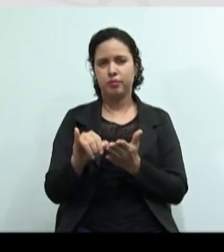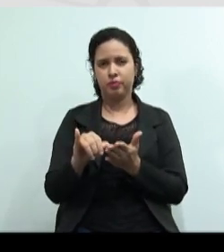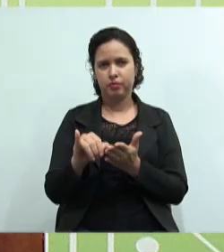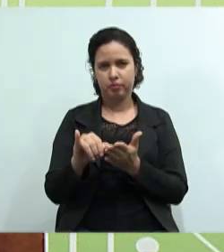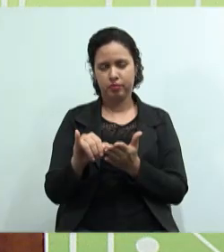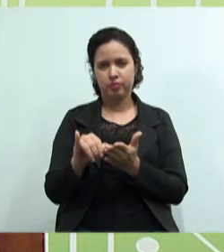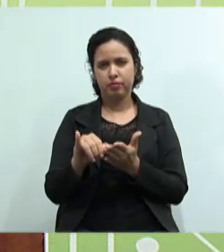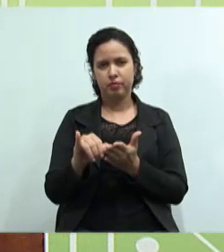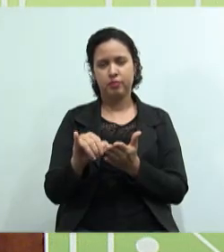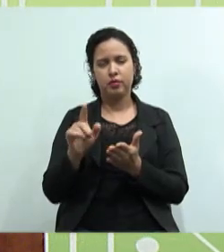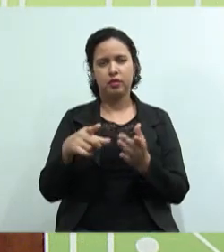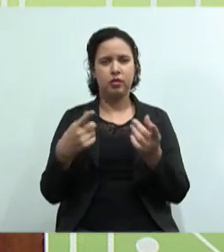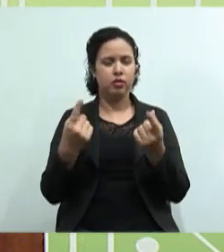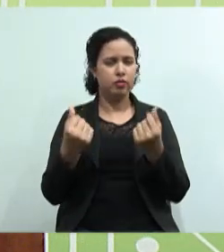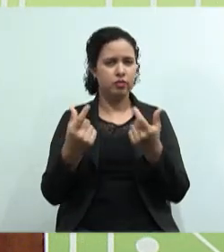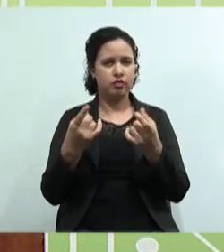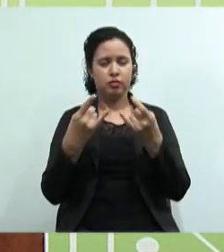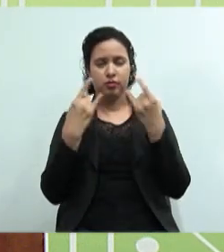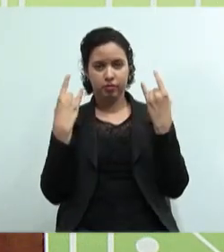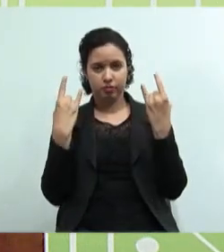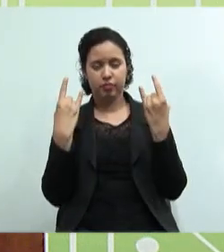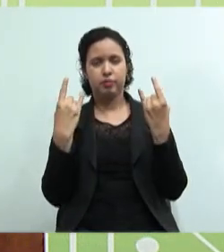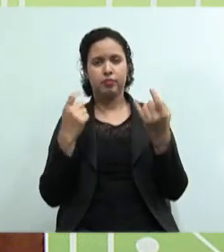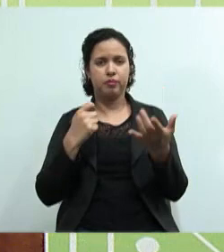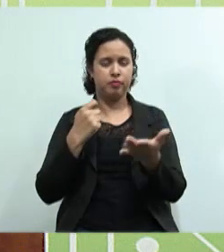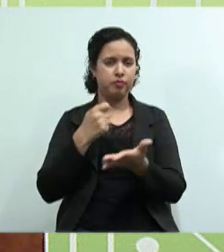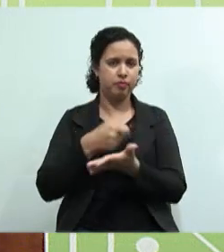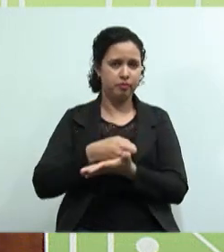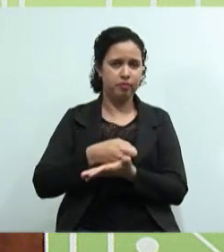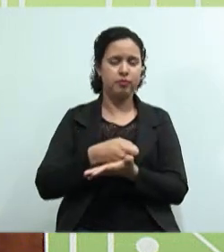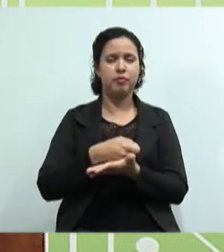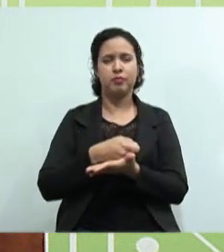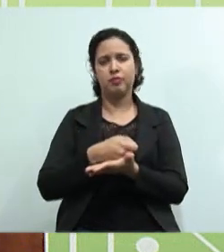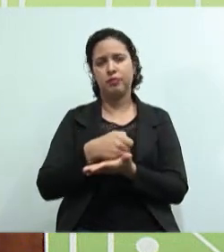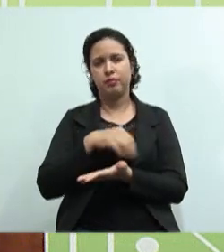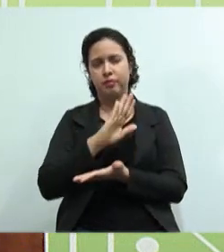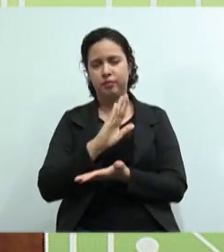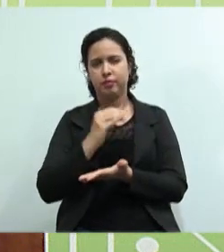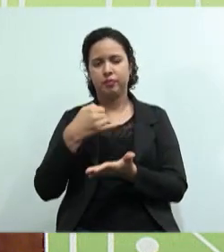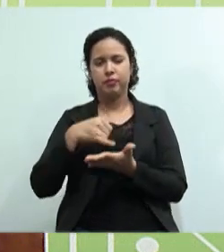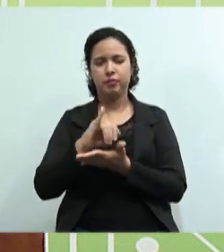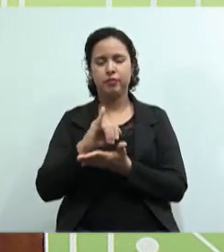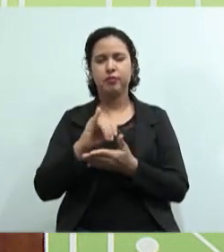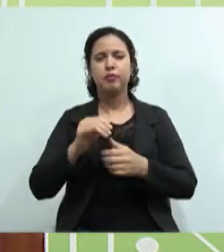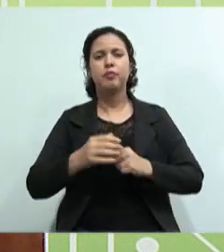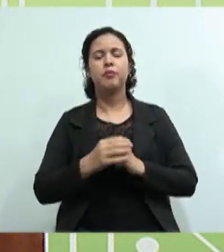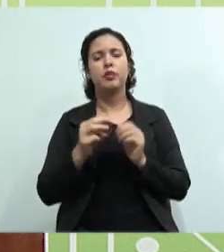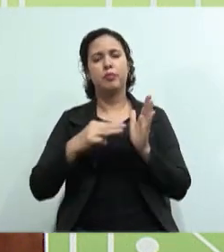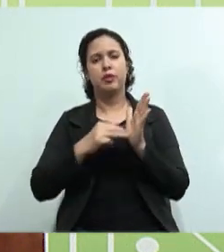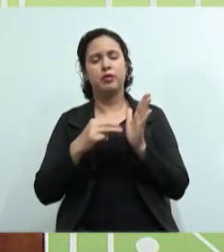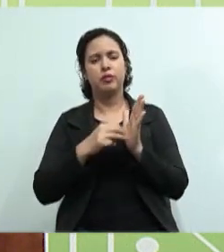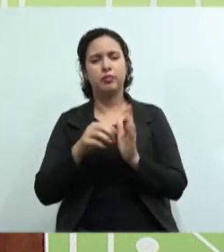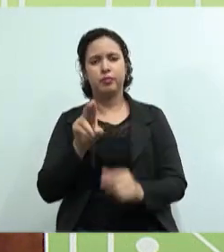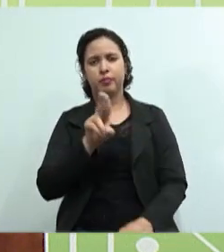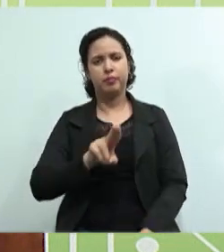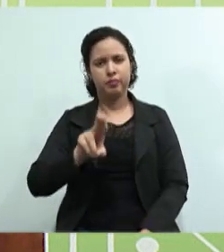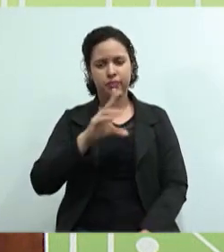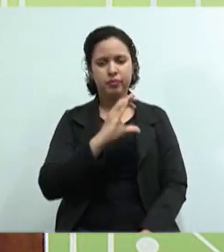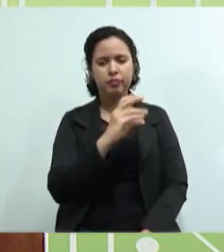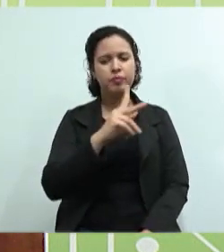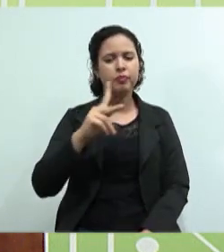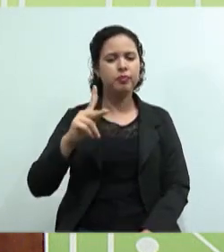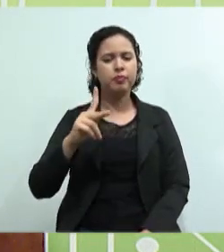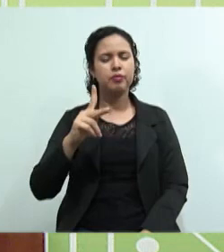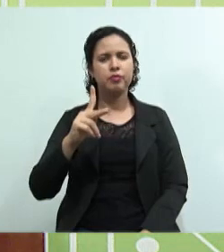pelo lucro real vai pagar mais imposto. Então, esse método que deve ser utilizado pelas